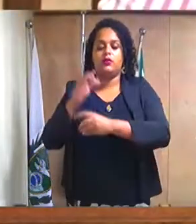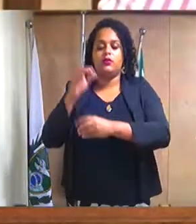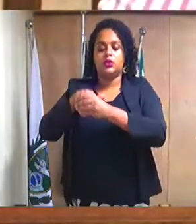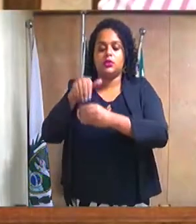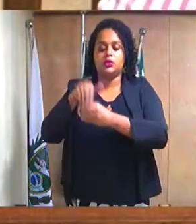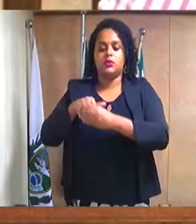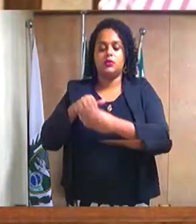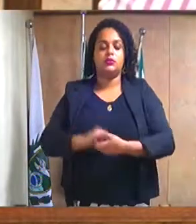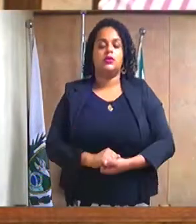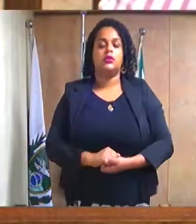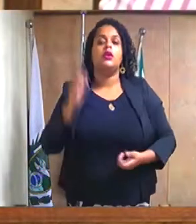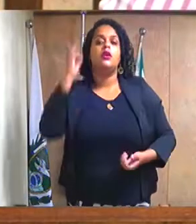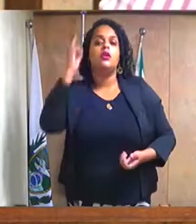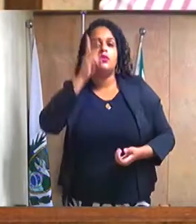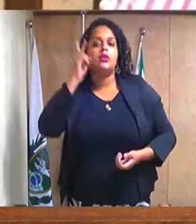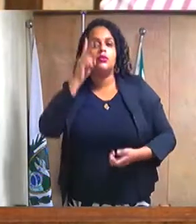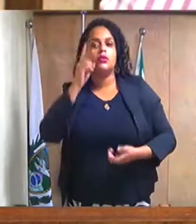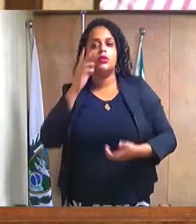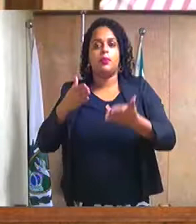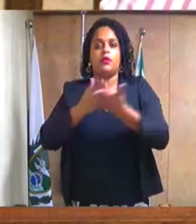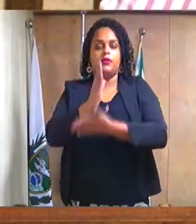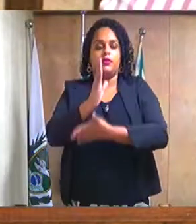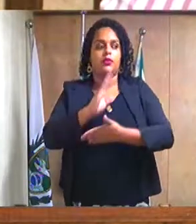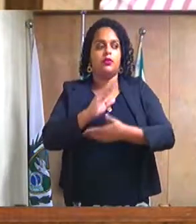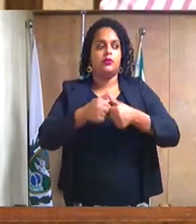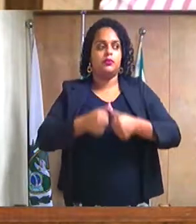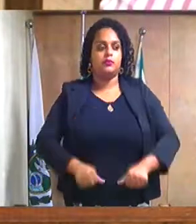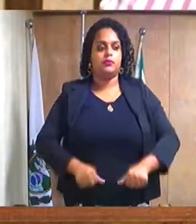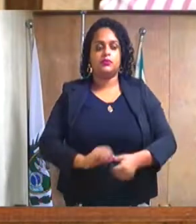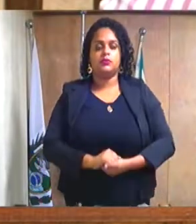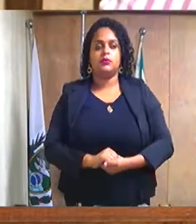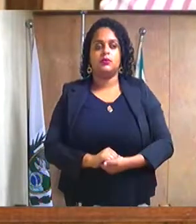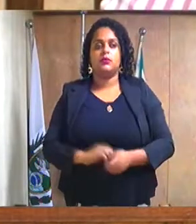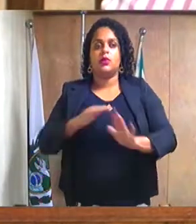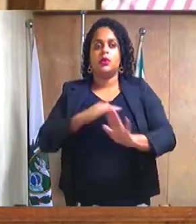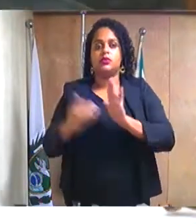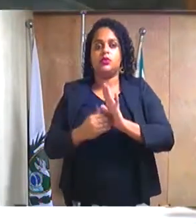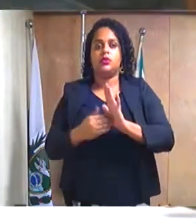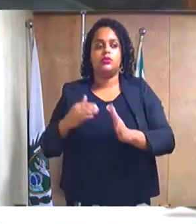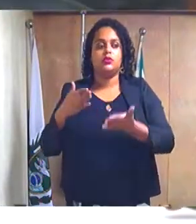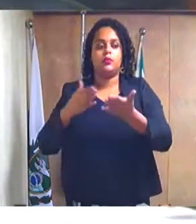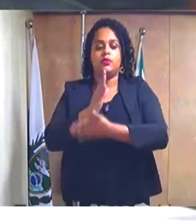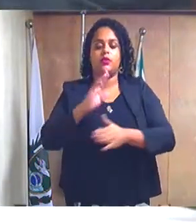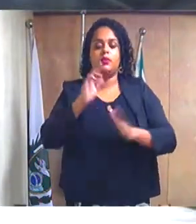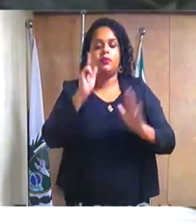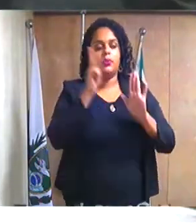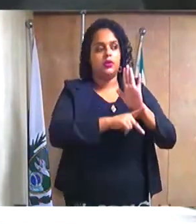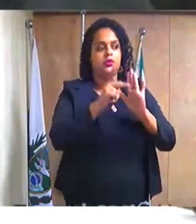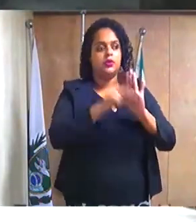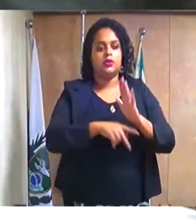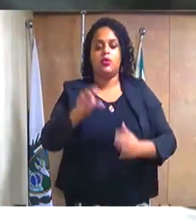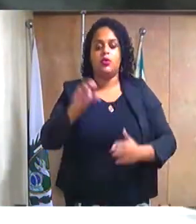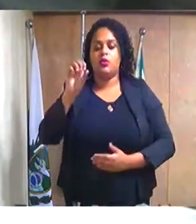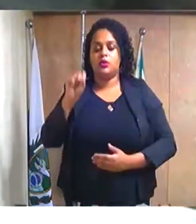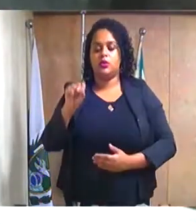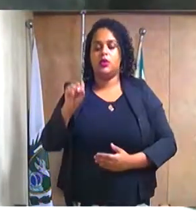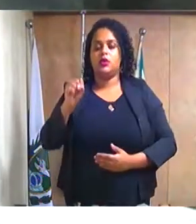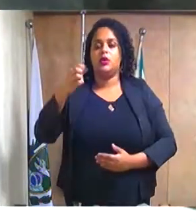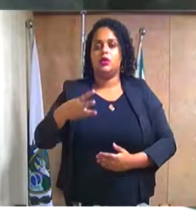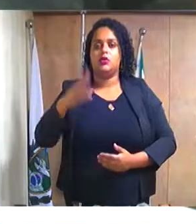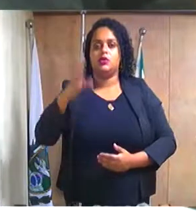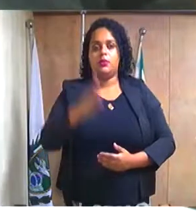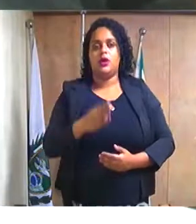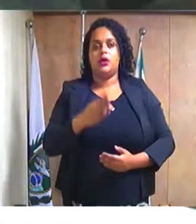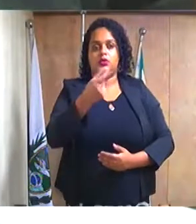votação. Vereadores que aprovam, permaneçam como estão. Aprovado por unanimidade. Projeto de Lei nº 093, barra 2019, do